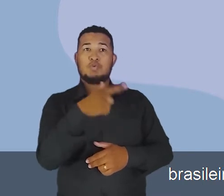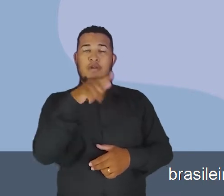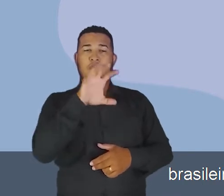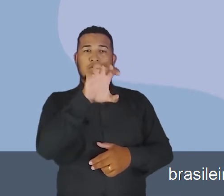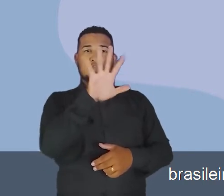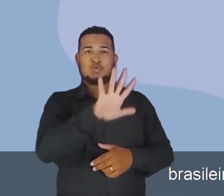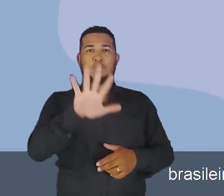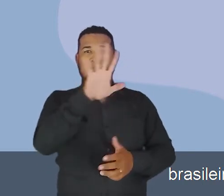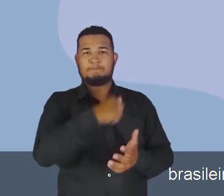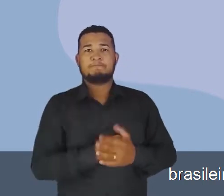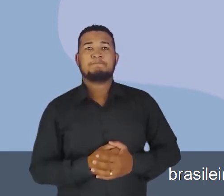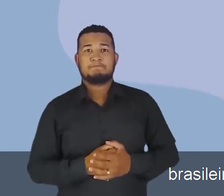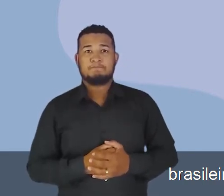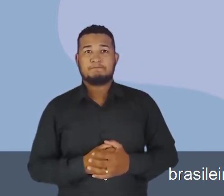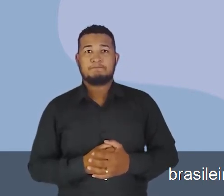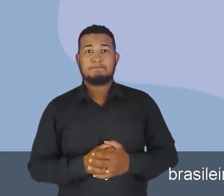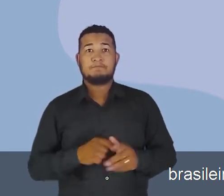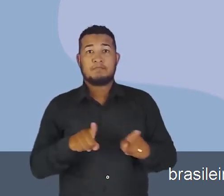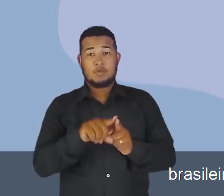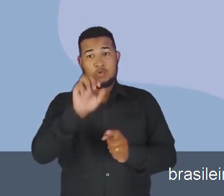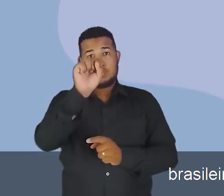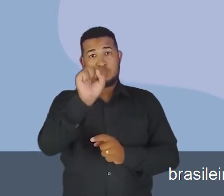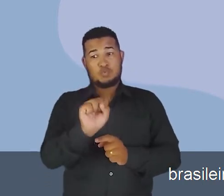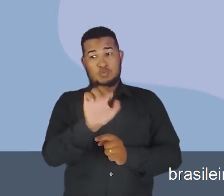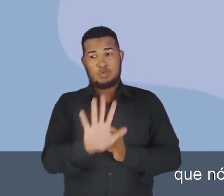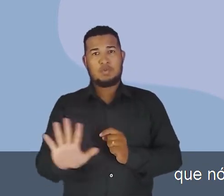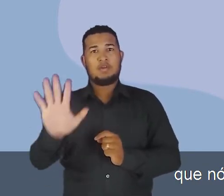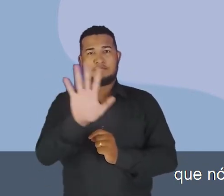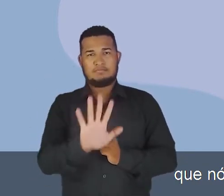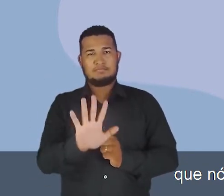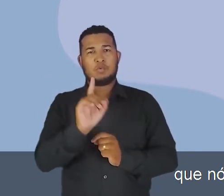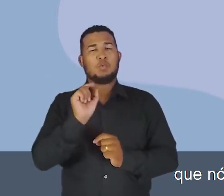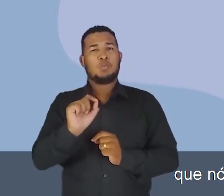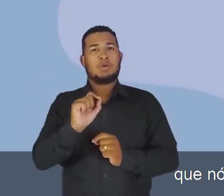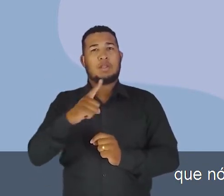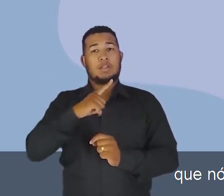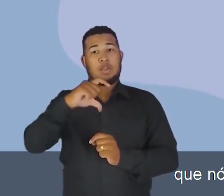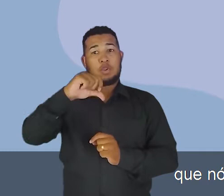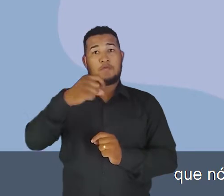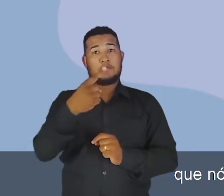terceiro lugar, nós temos aí o Sudeste, que nós temos